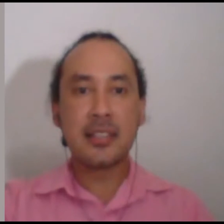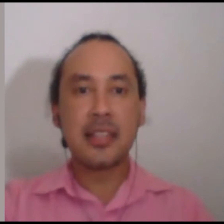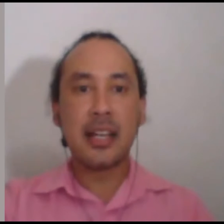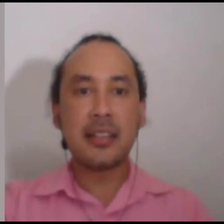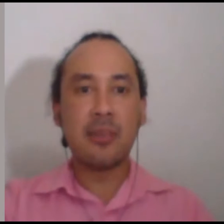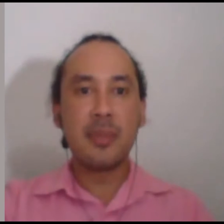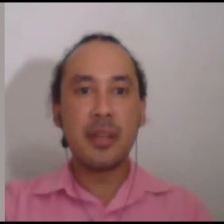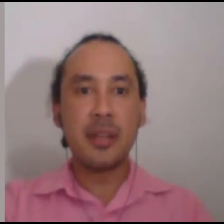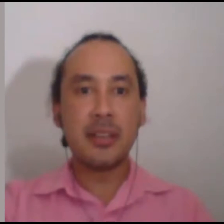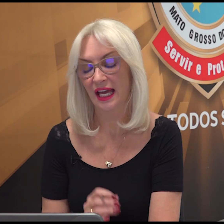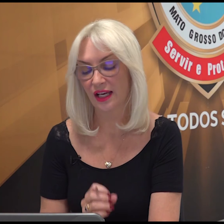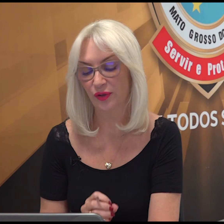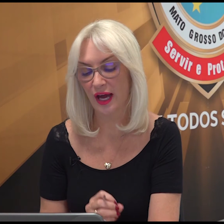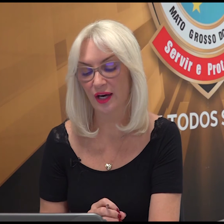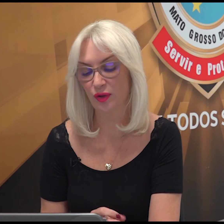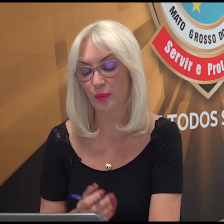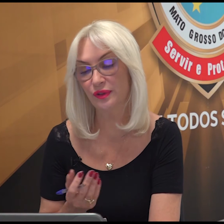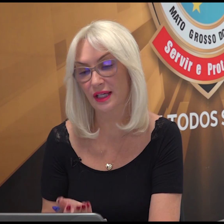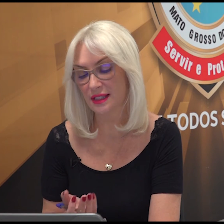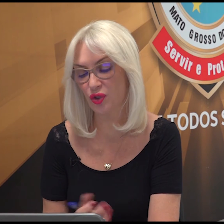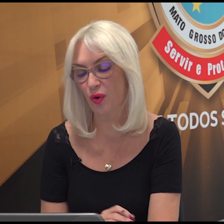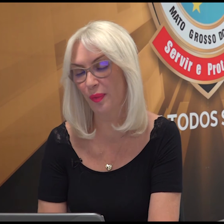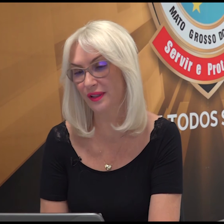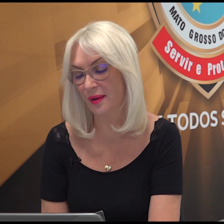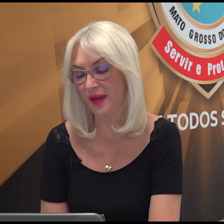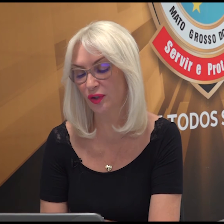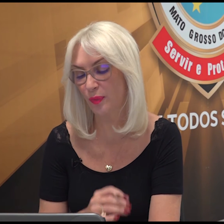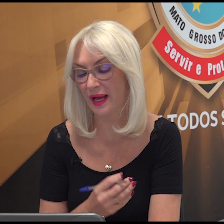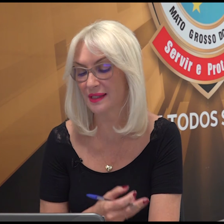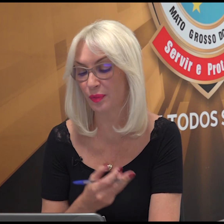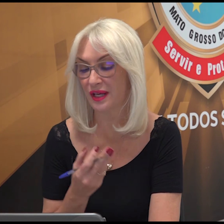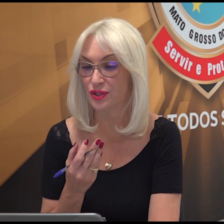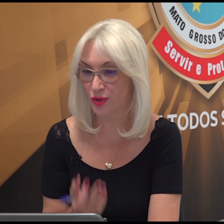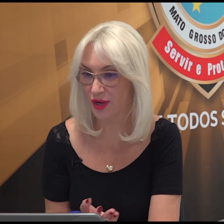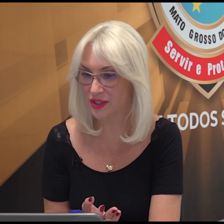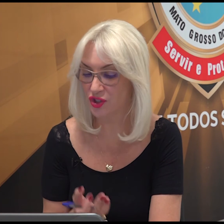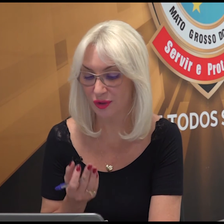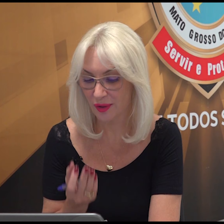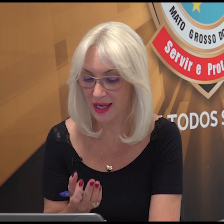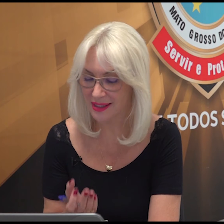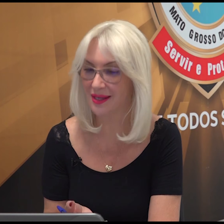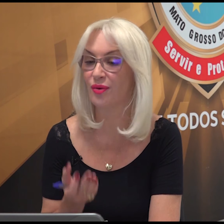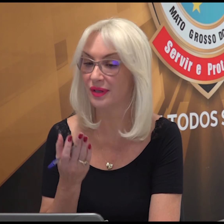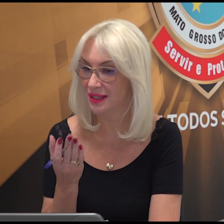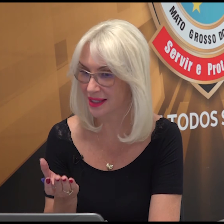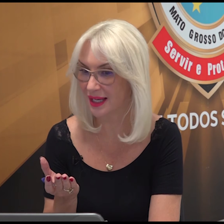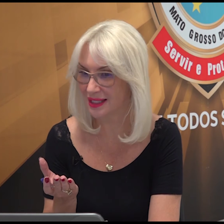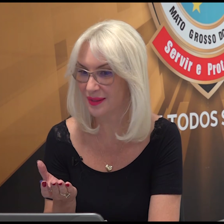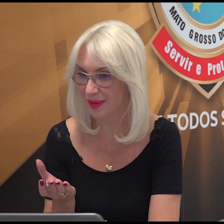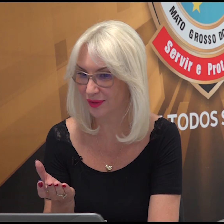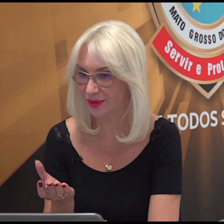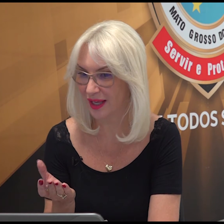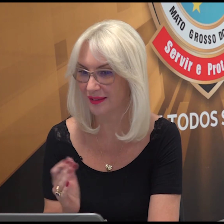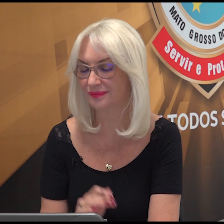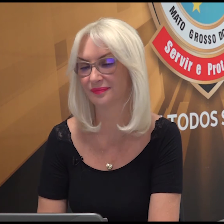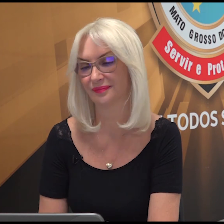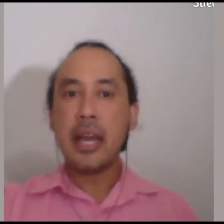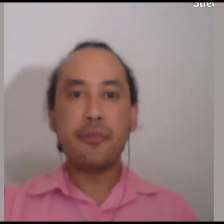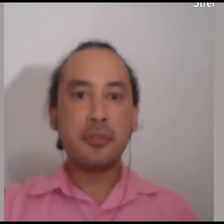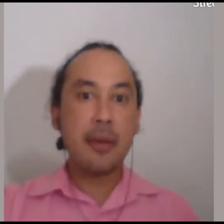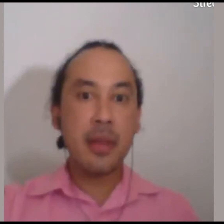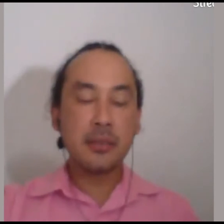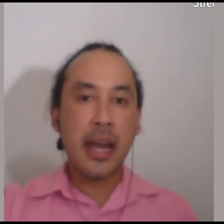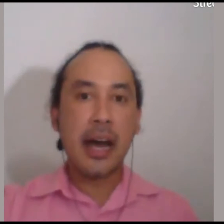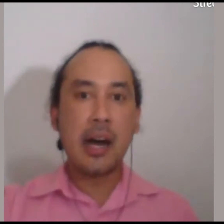desse cidadão LGBT. Leonardo, a mudança de comportamento passa por ações de educação e esclarecimento, né?